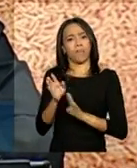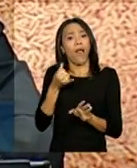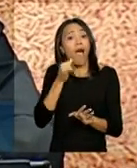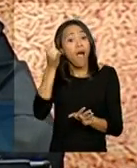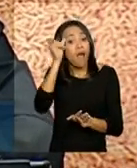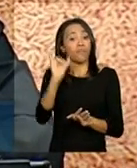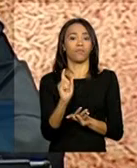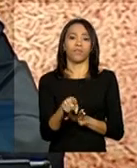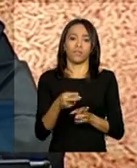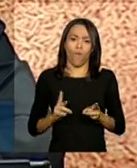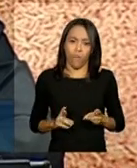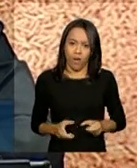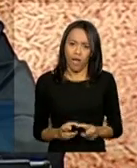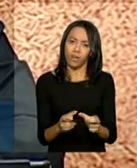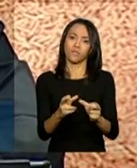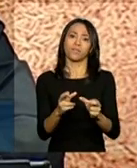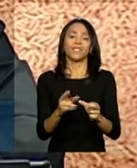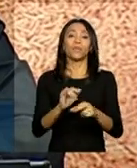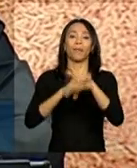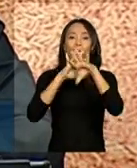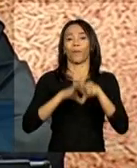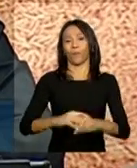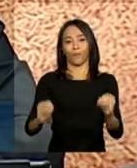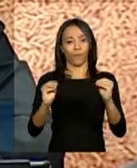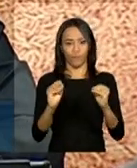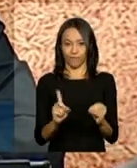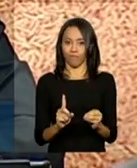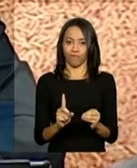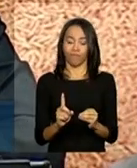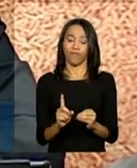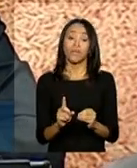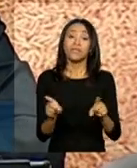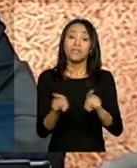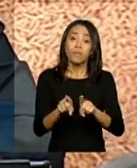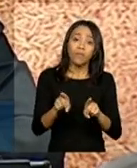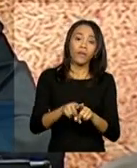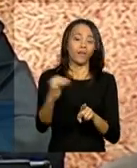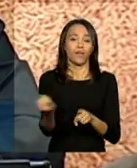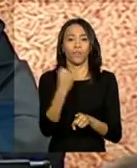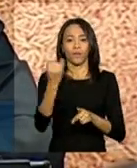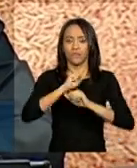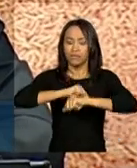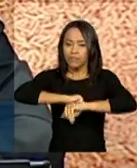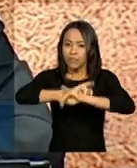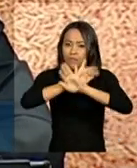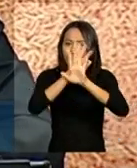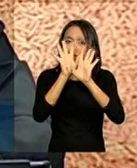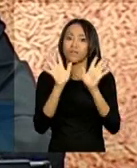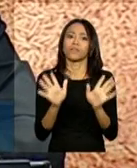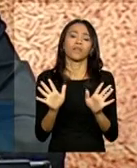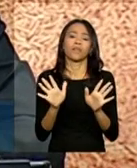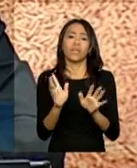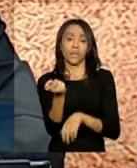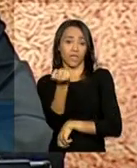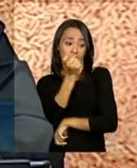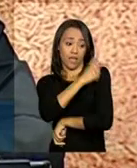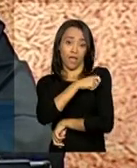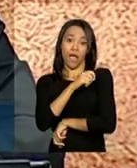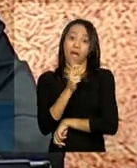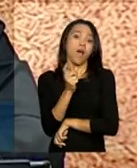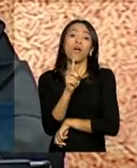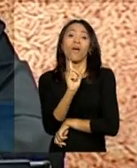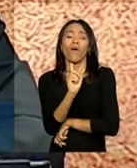preventiva e não curativa e é importante também frisar que o eh a vacina não